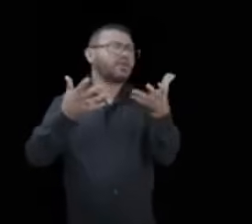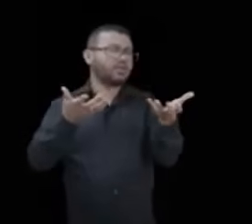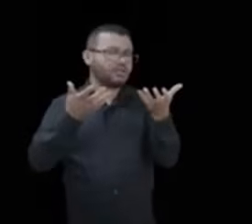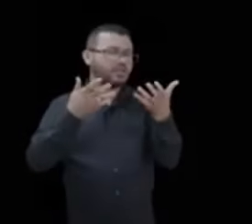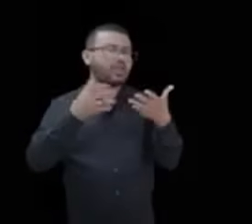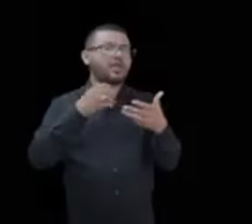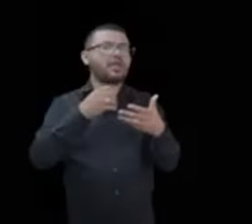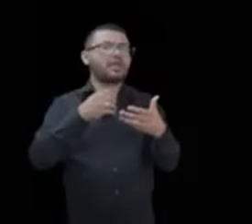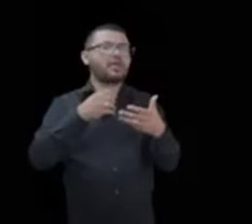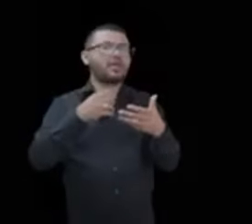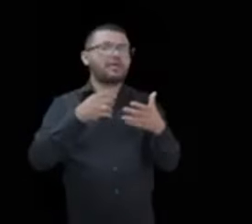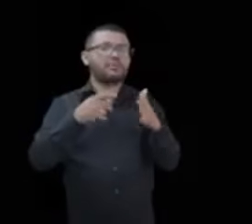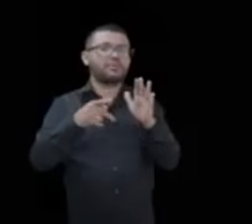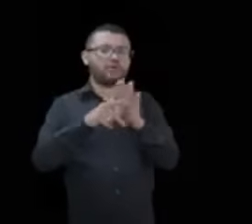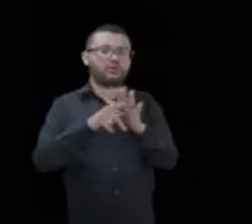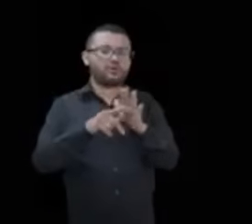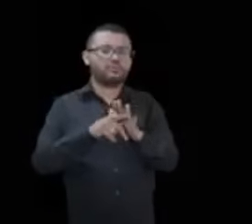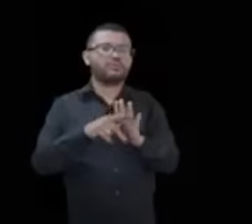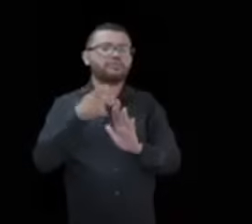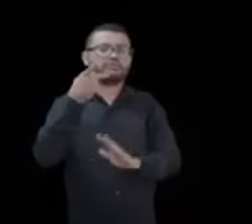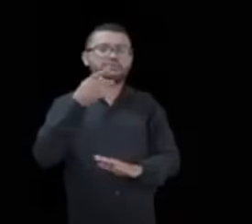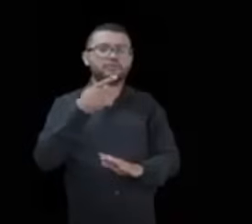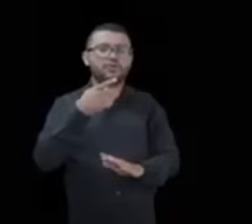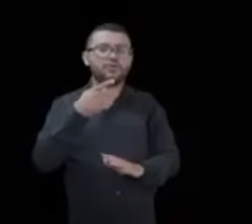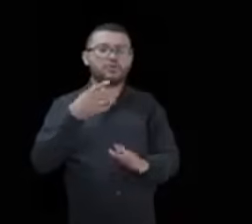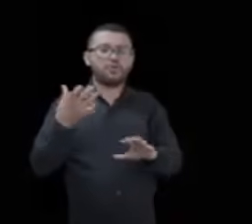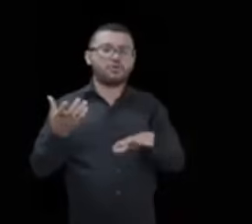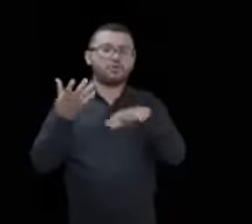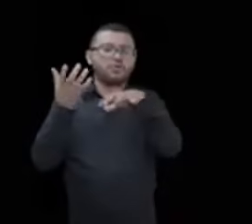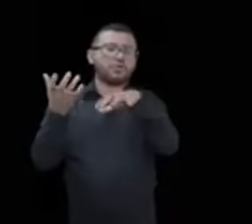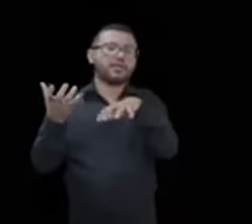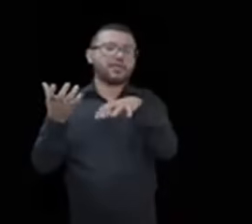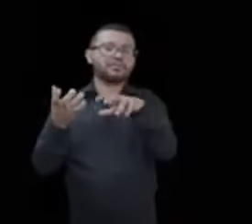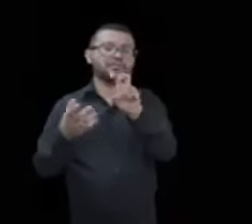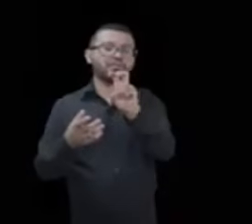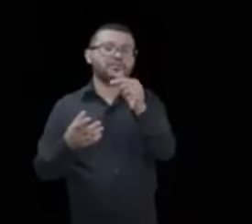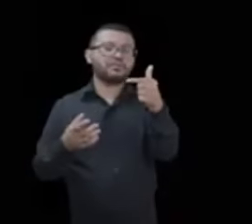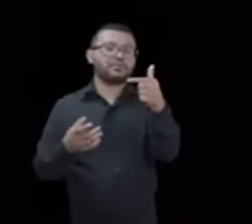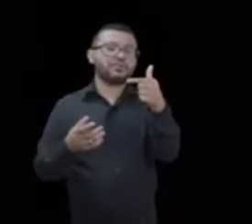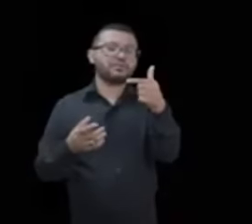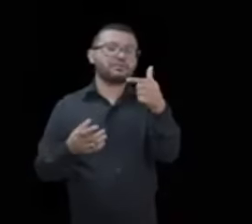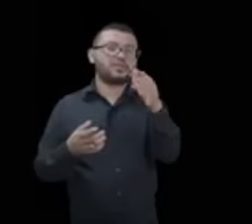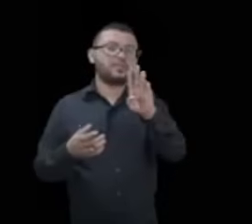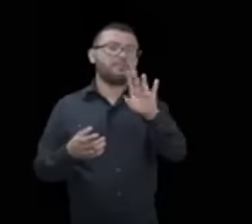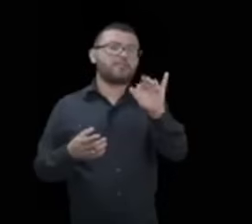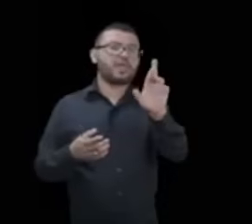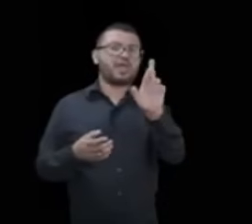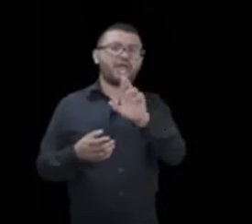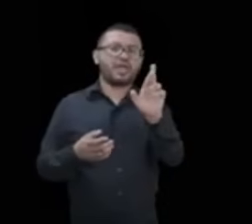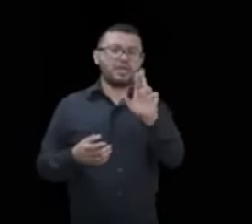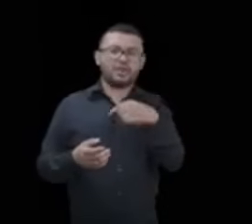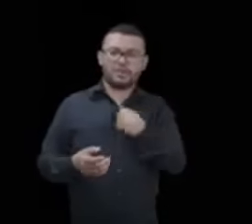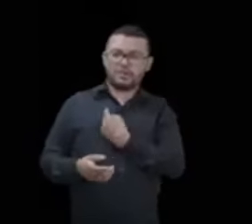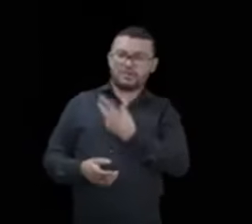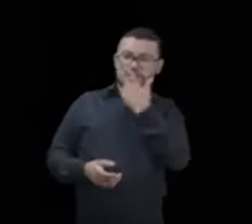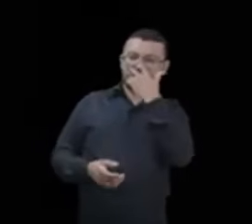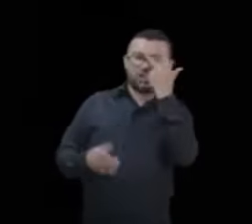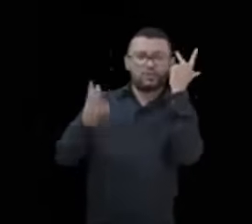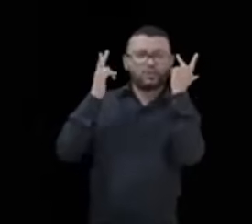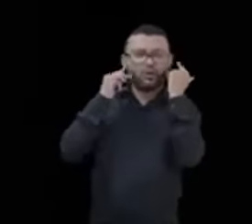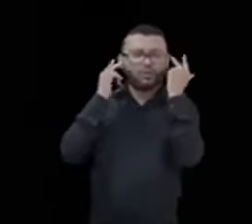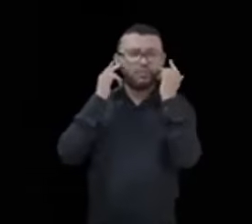poderes constitucionais do presidencialismo. O Congresso não pode executar 52 bilhões de reais e nós achamos que isso é